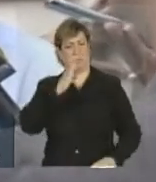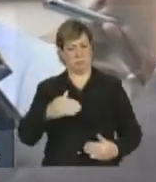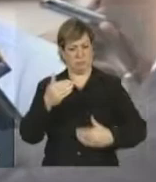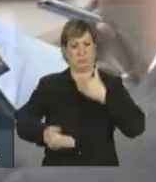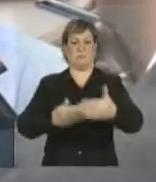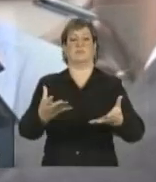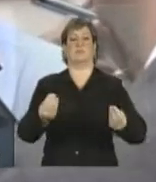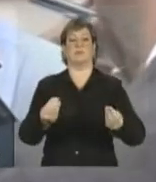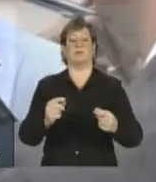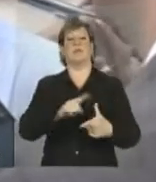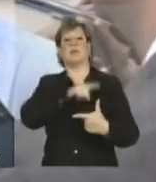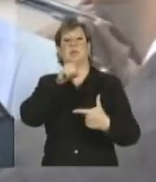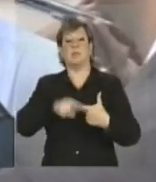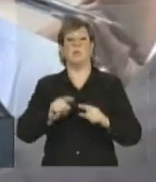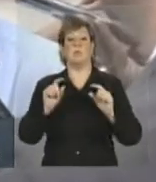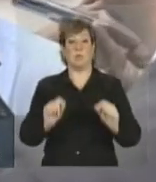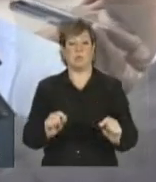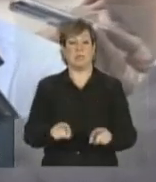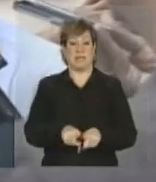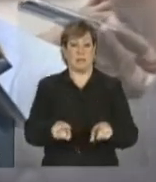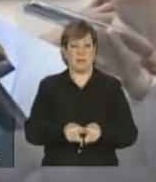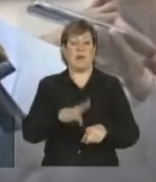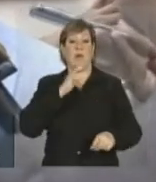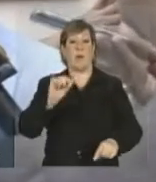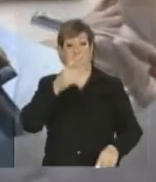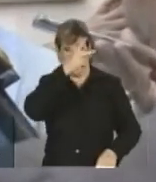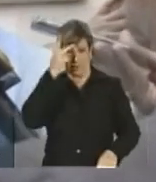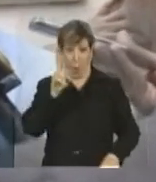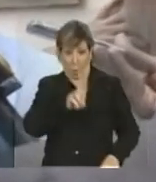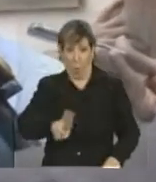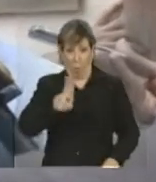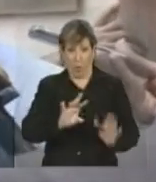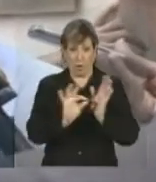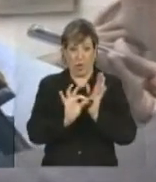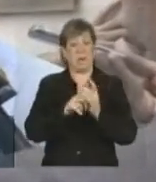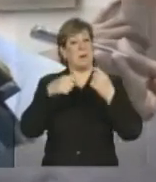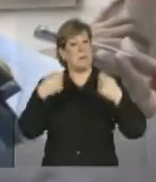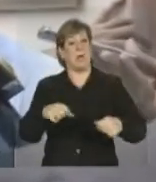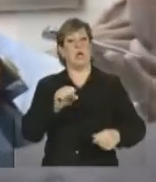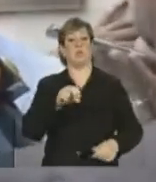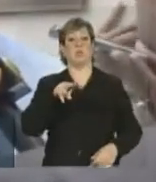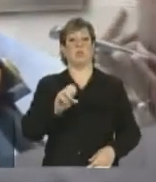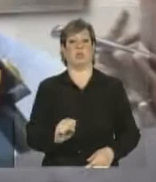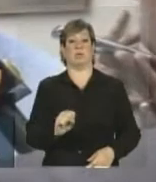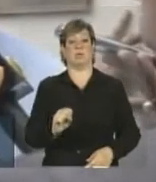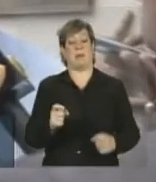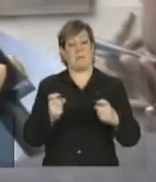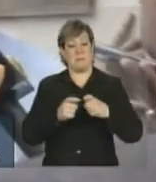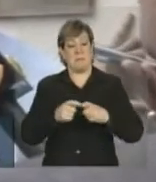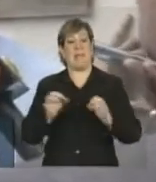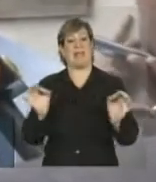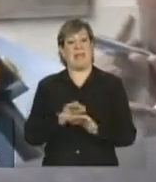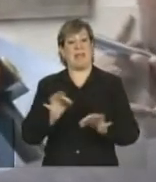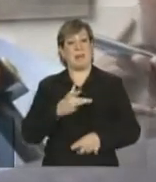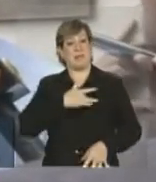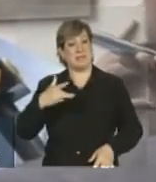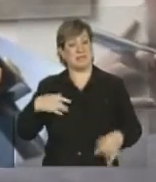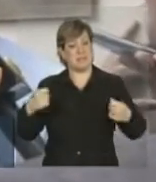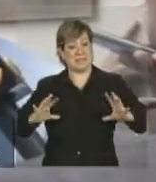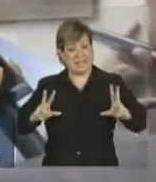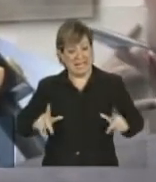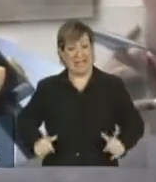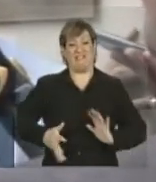bastante. Segundo, é reconhecer que o usuário de droga tem que ser tratado no Sistema Único de Saúde, tem que ser acolhido no Sistema Único de